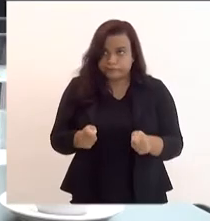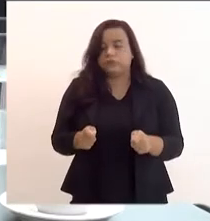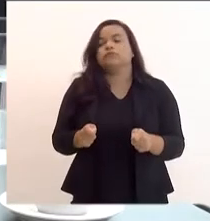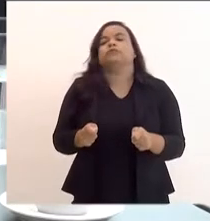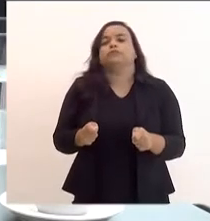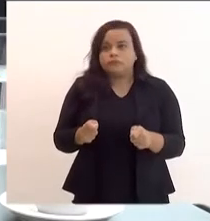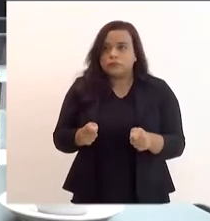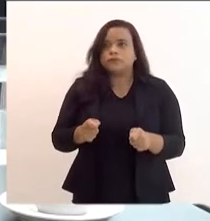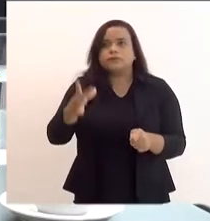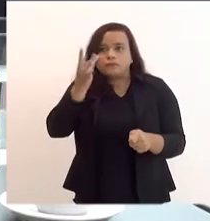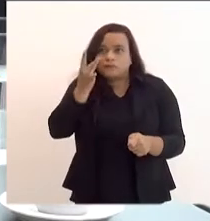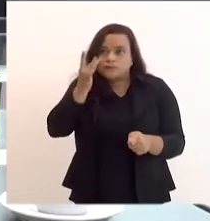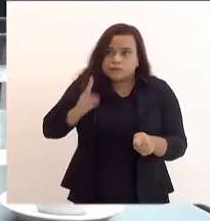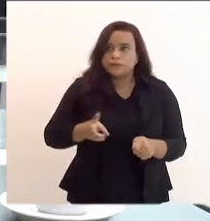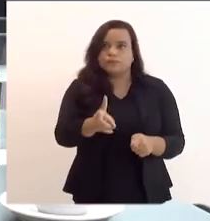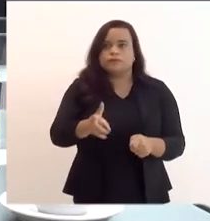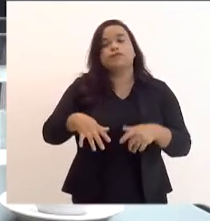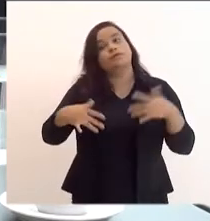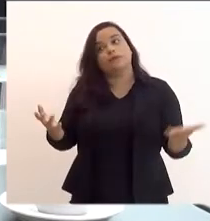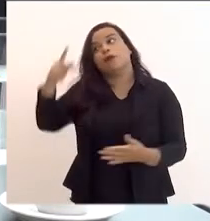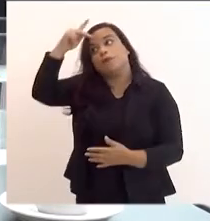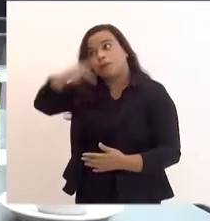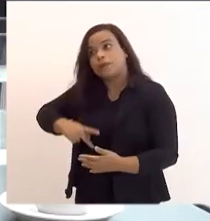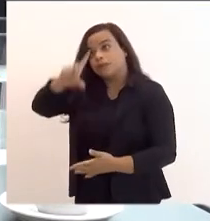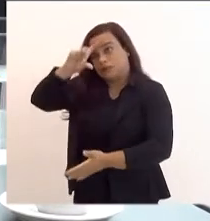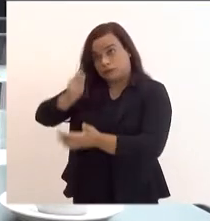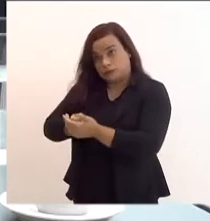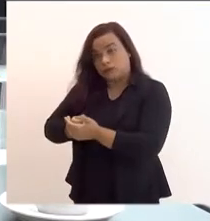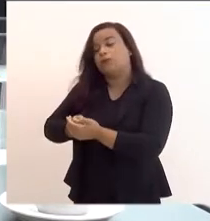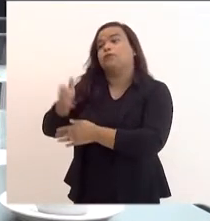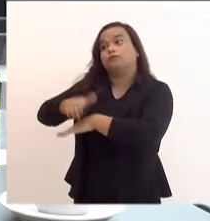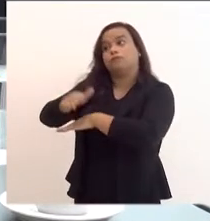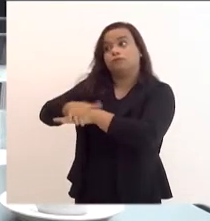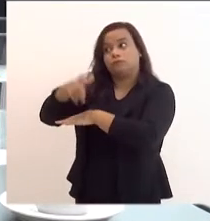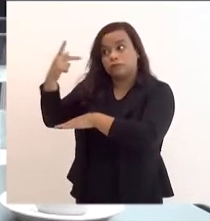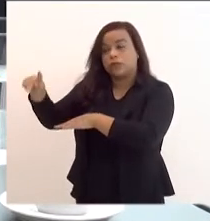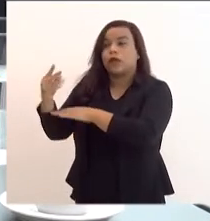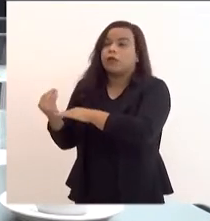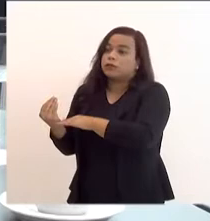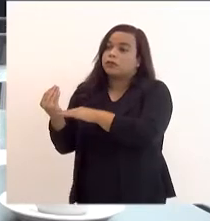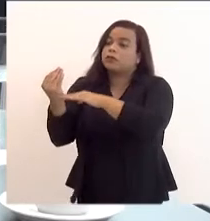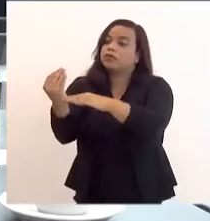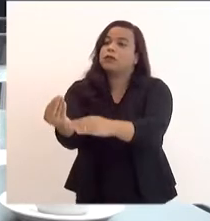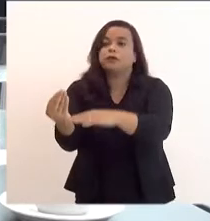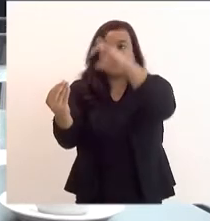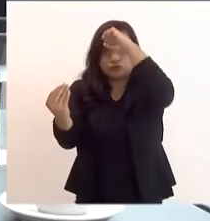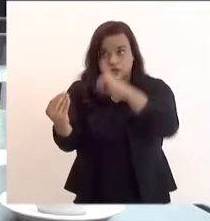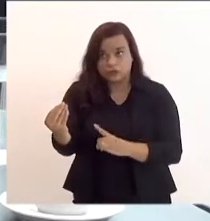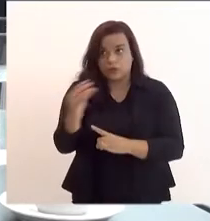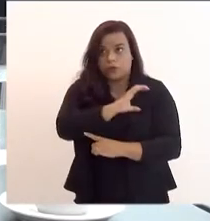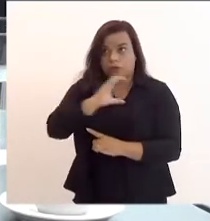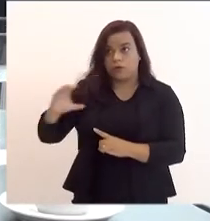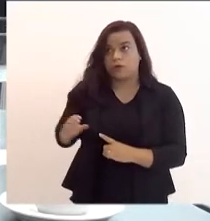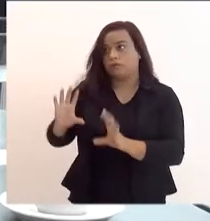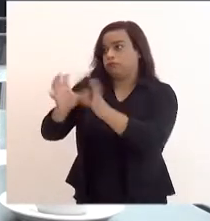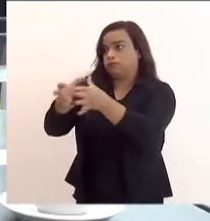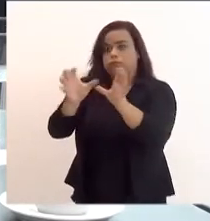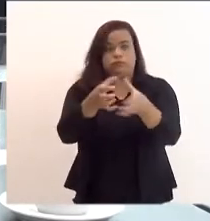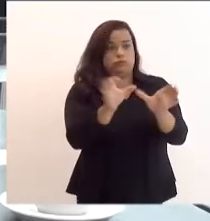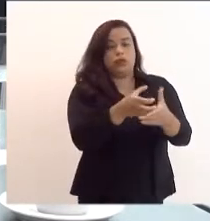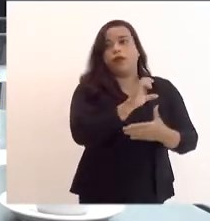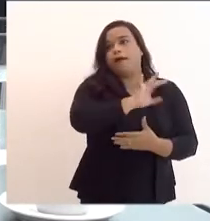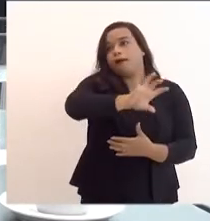na deliberação, delegou às comissões permanentes que decidam, no âmbito